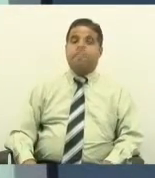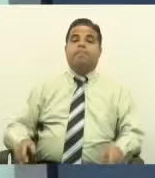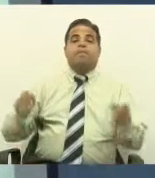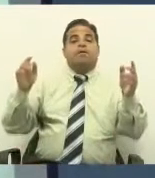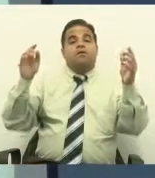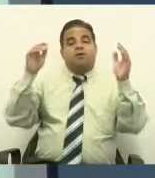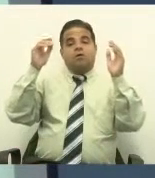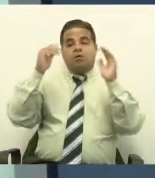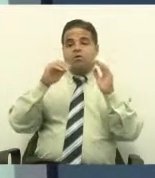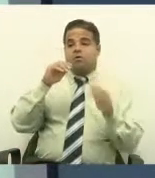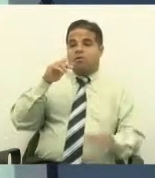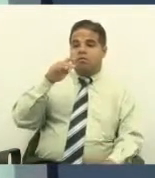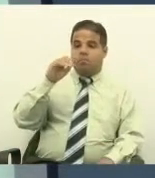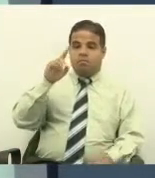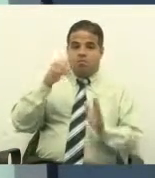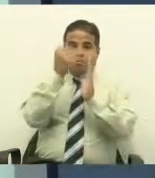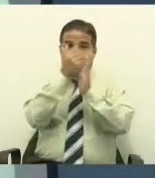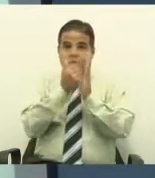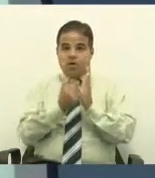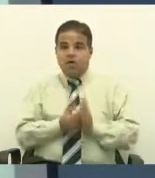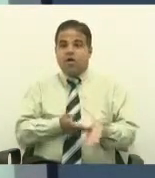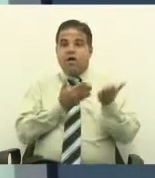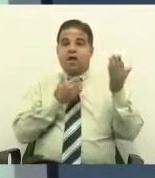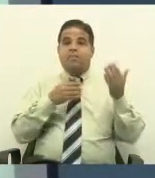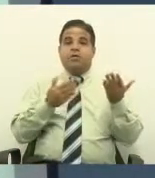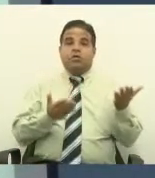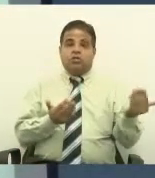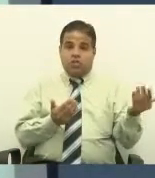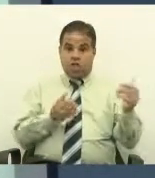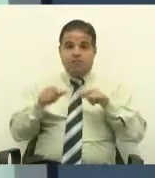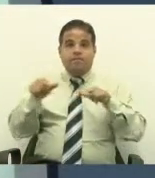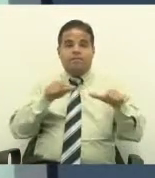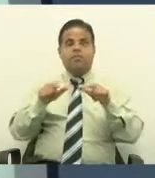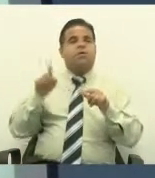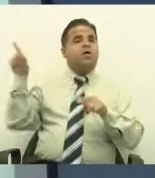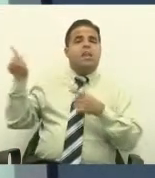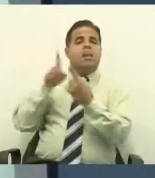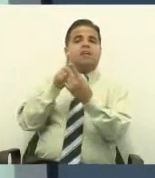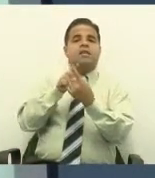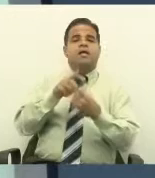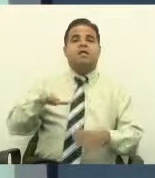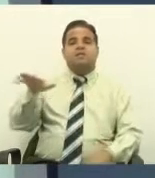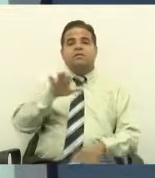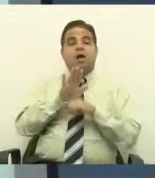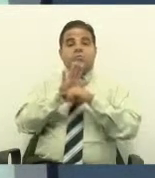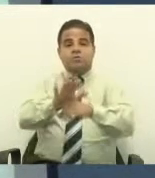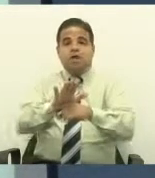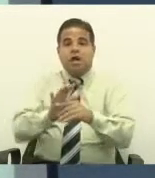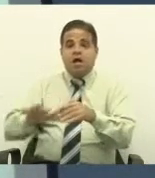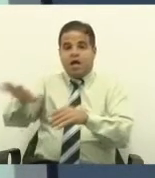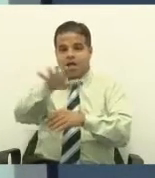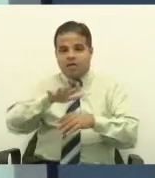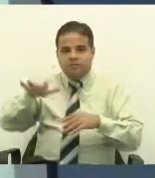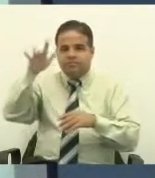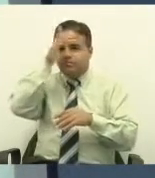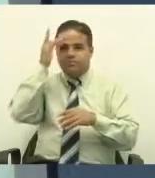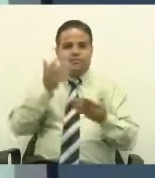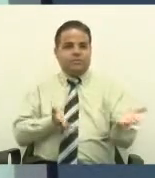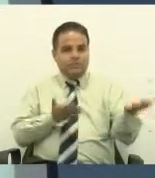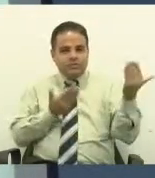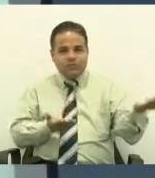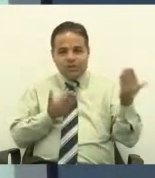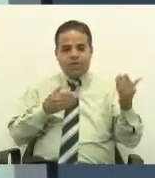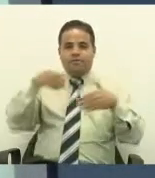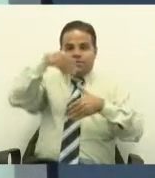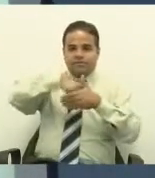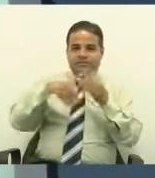POG, Programa Jovem Trabalhador. O objetivo dele é atender e auxiliar o público jovem do município,